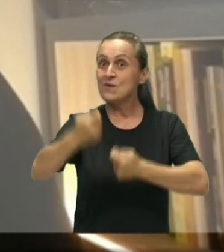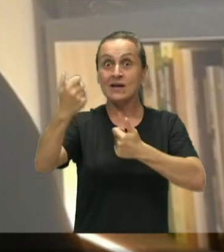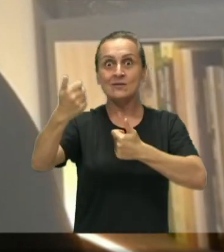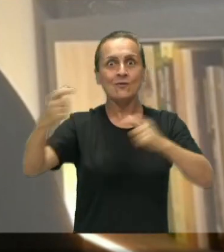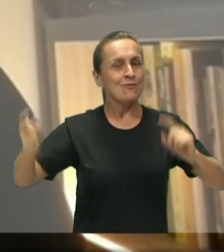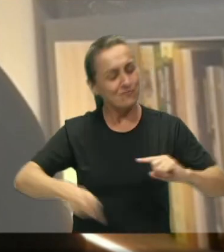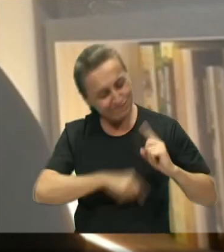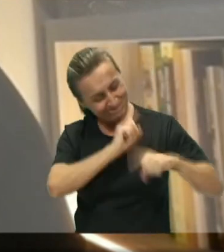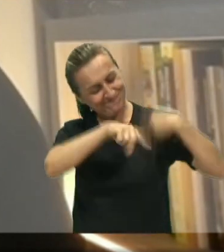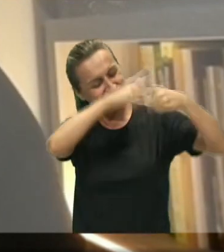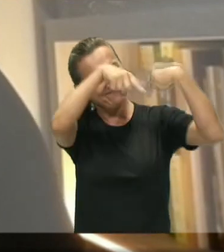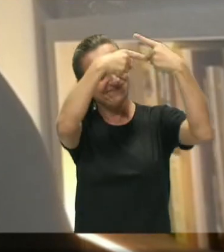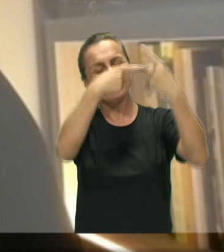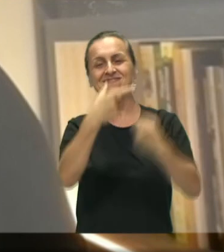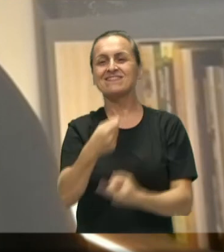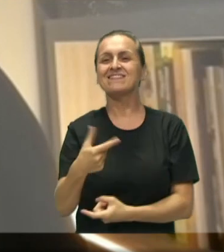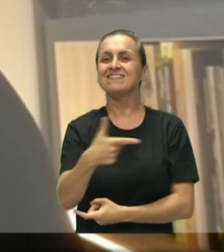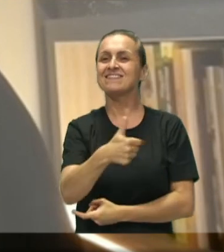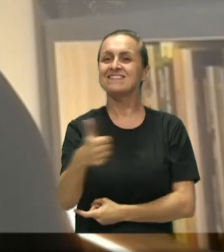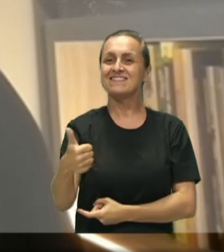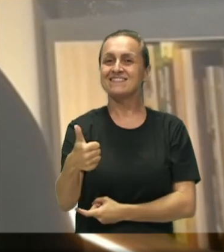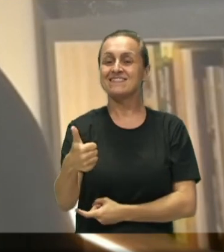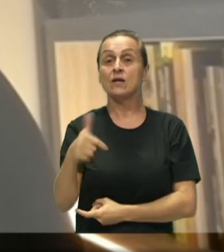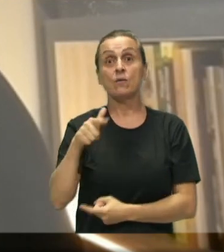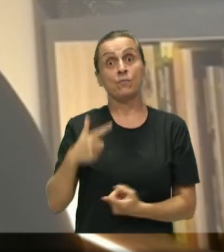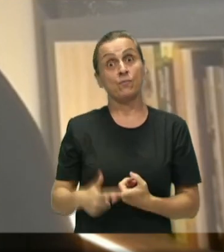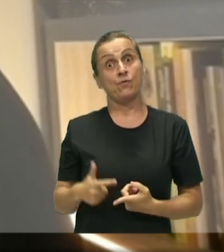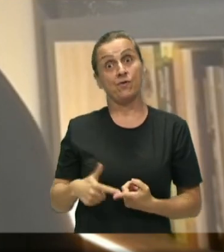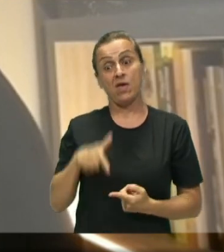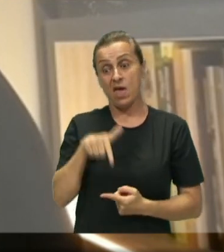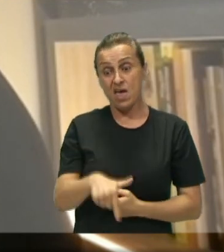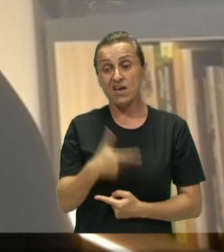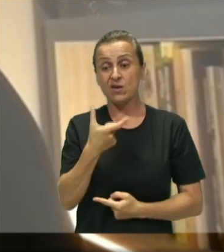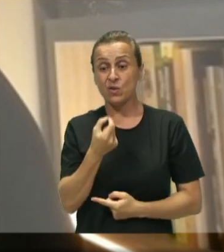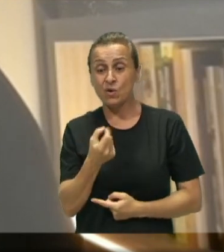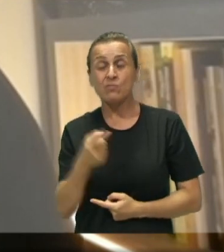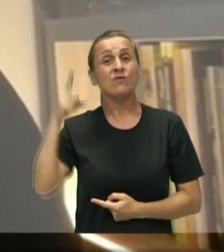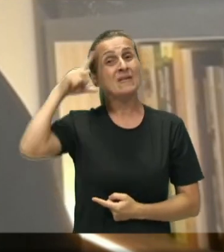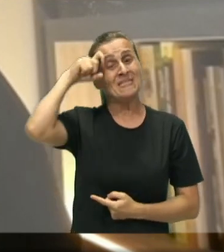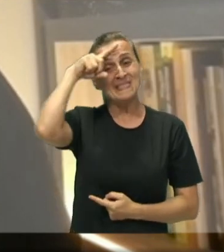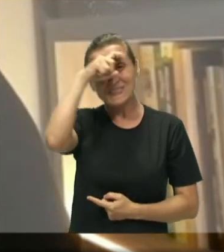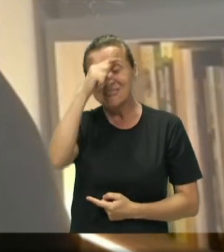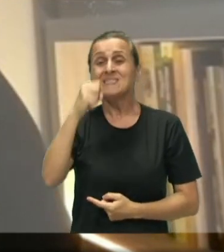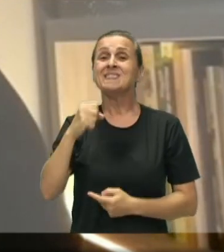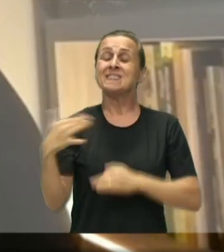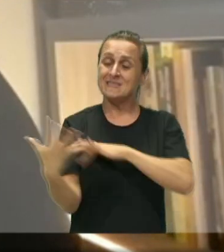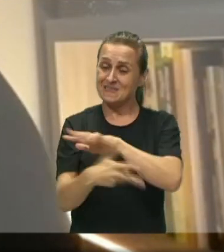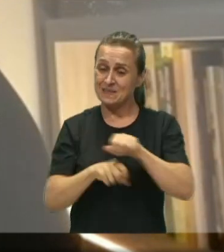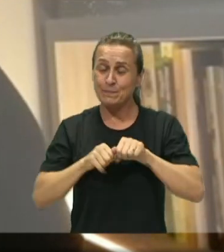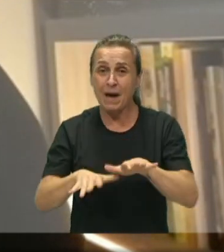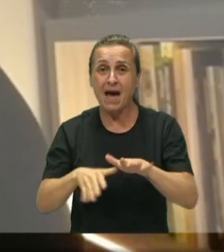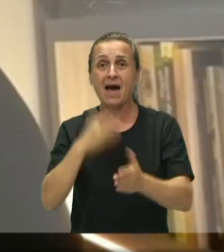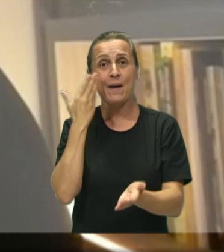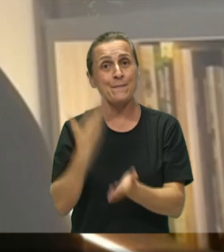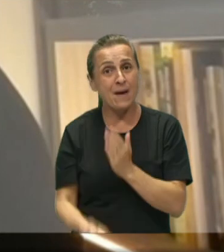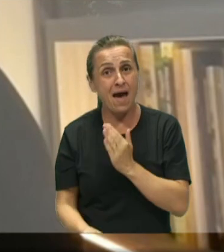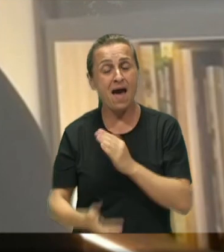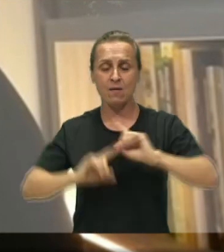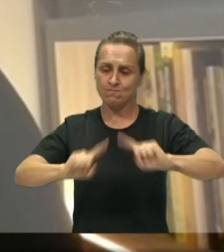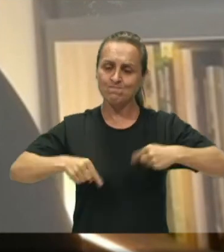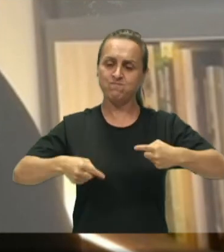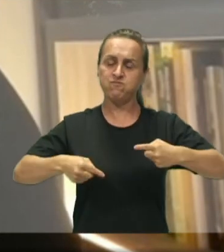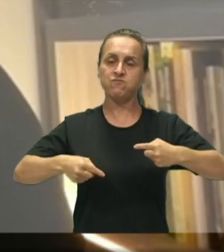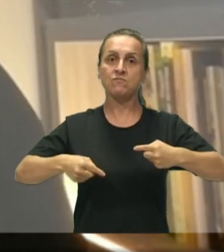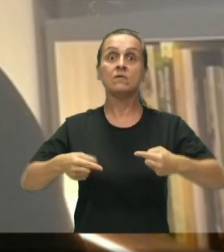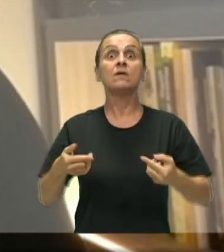2021 que esse ano foi um ano muito difícil um ano de pandemia um ano de pedras um ano de desafios e que a gente